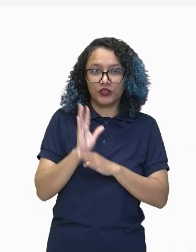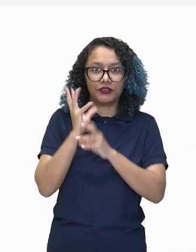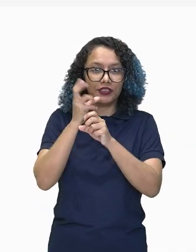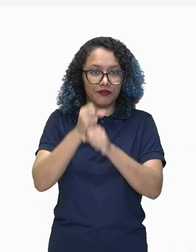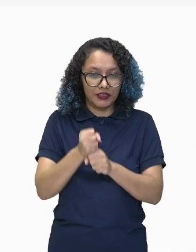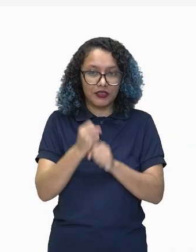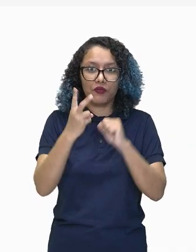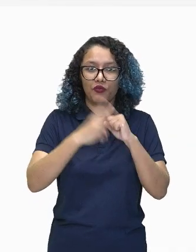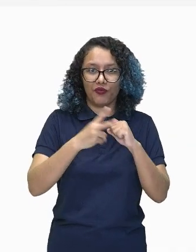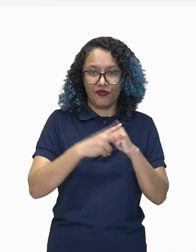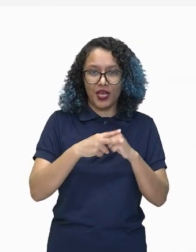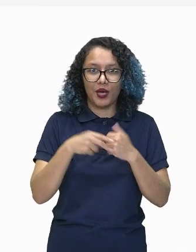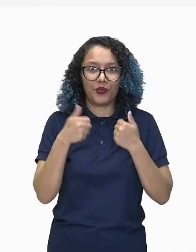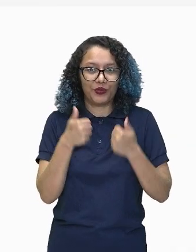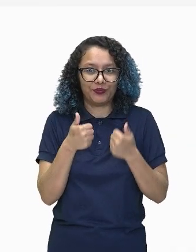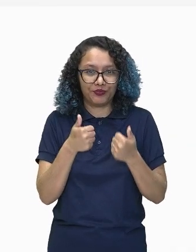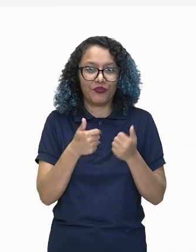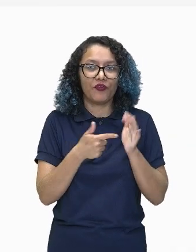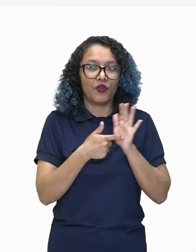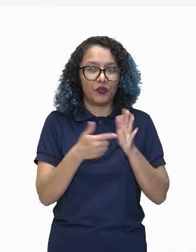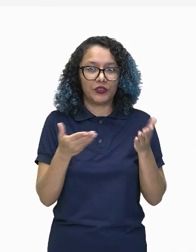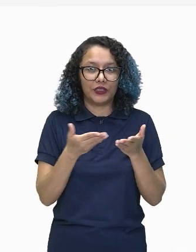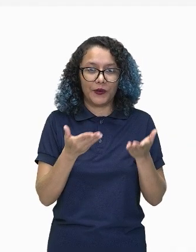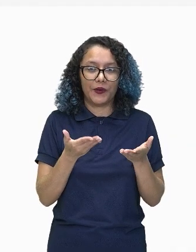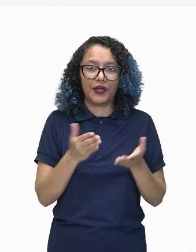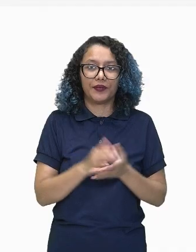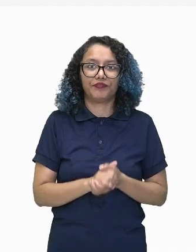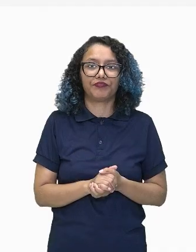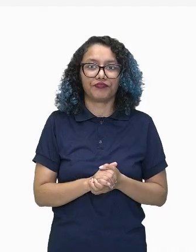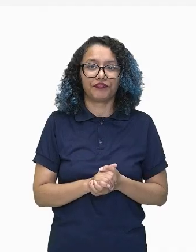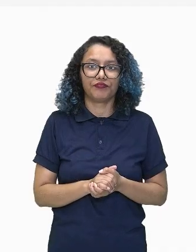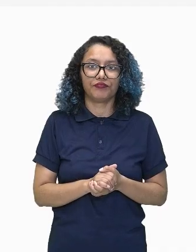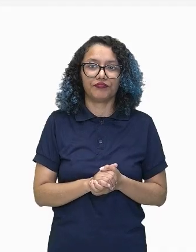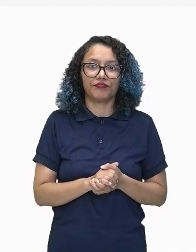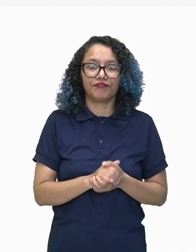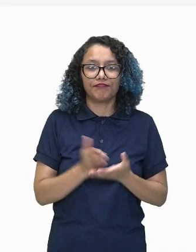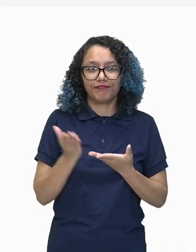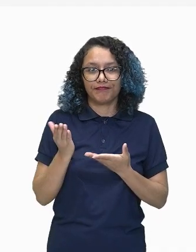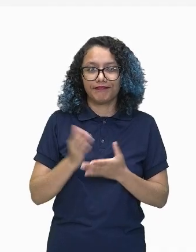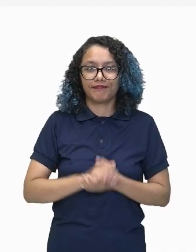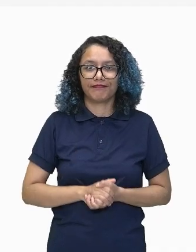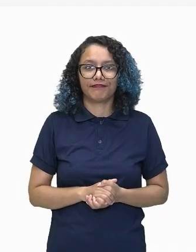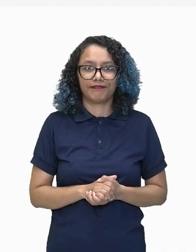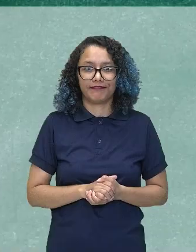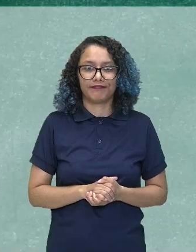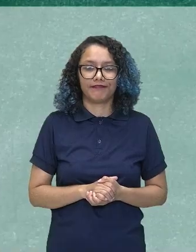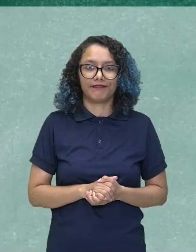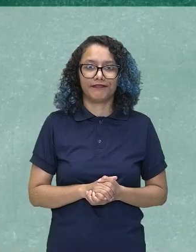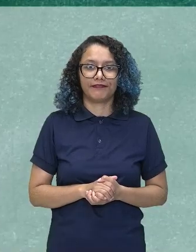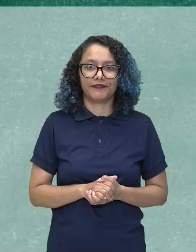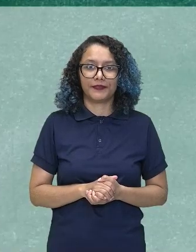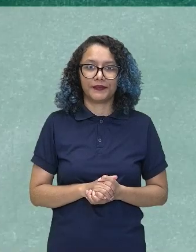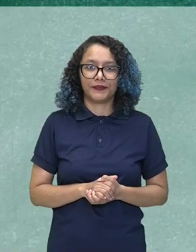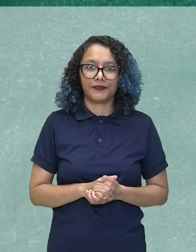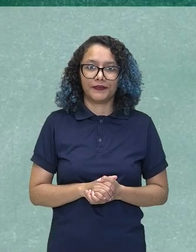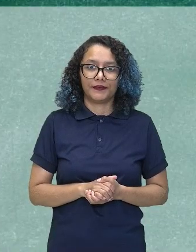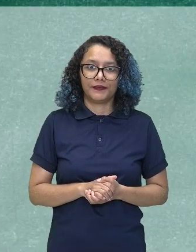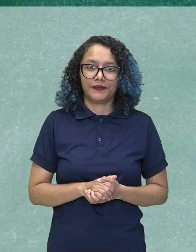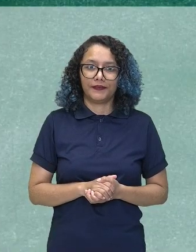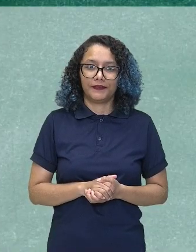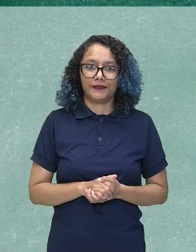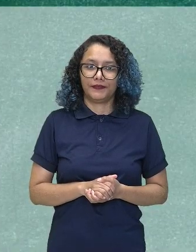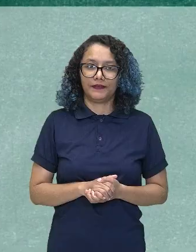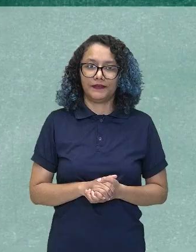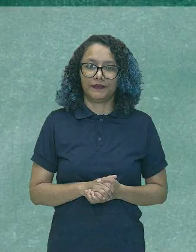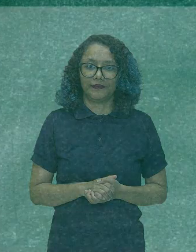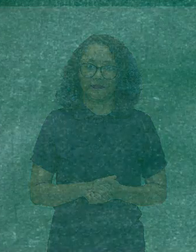desse verbo, melhor dizendo, que a gente vai ver nesse momento. Assista comigo. Verbo to